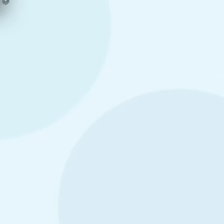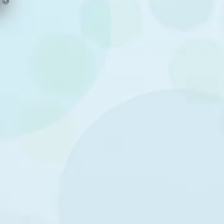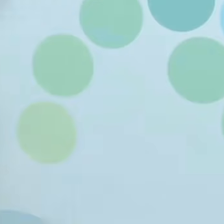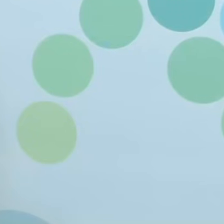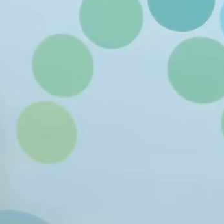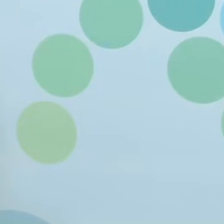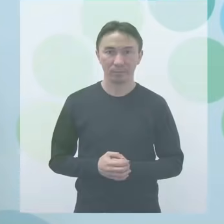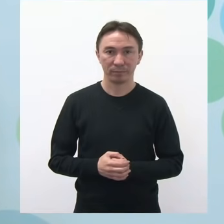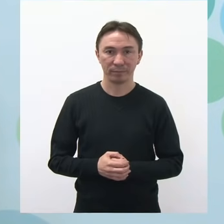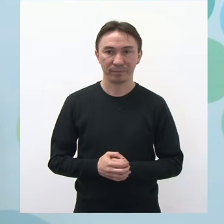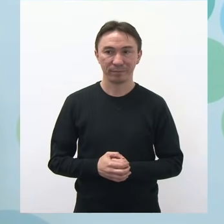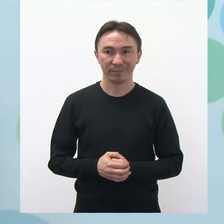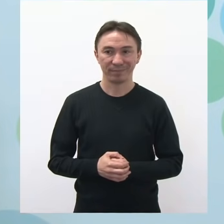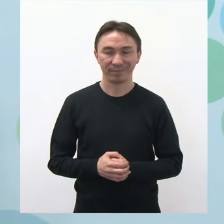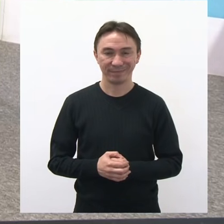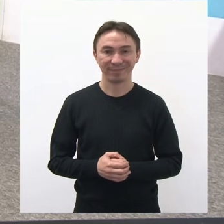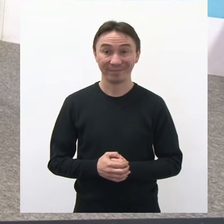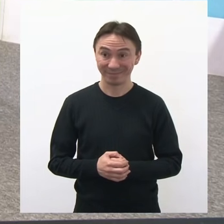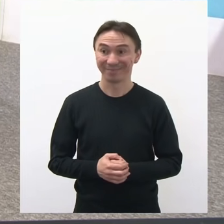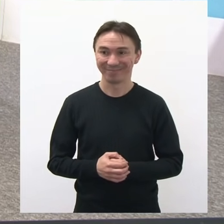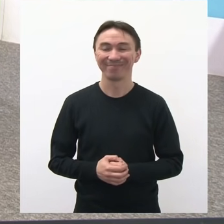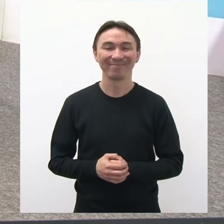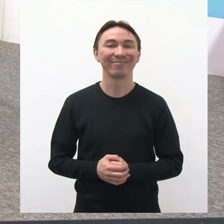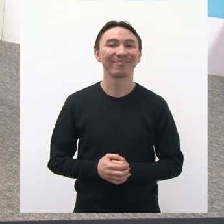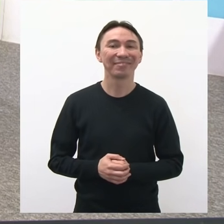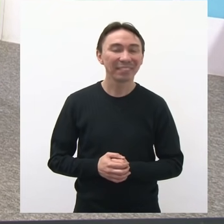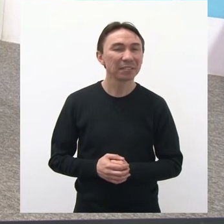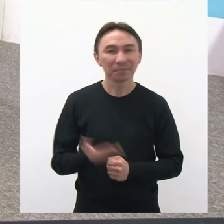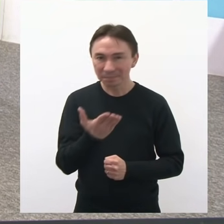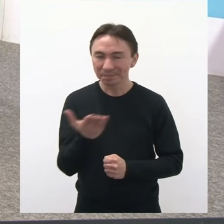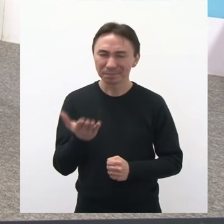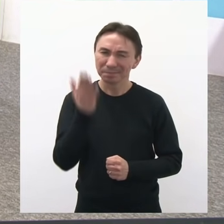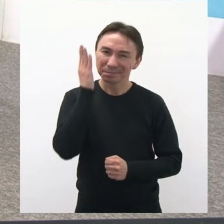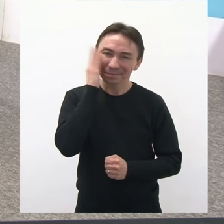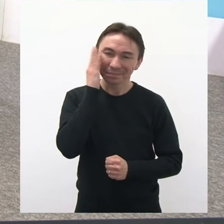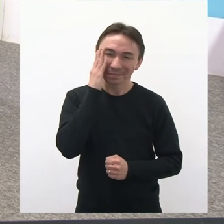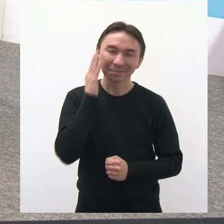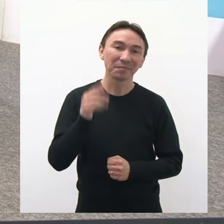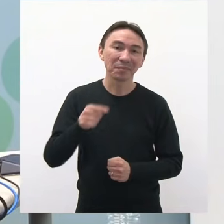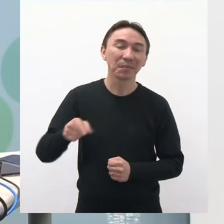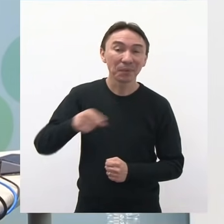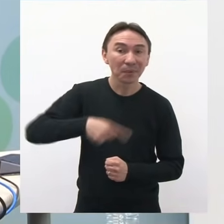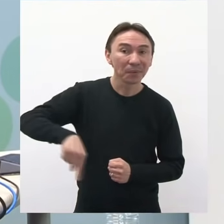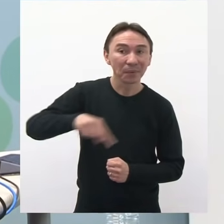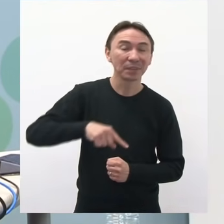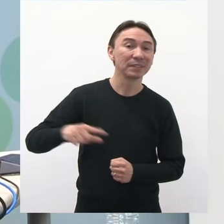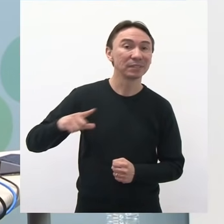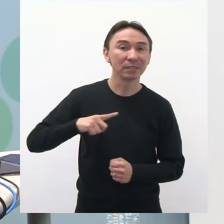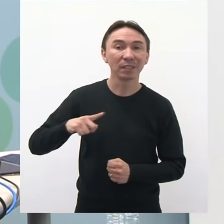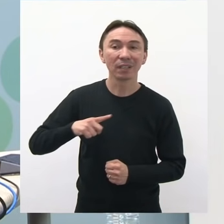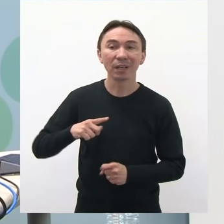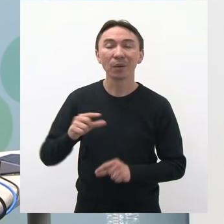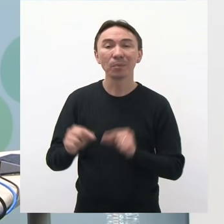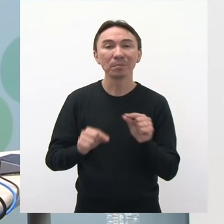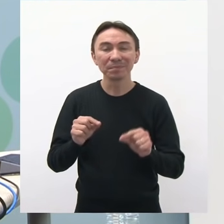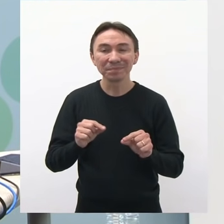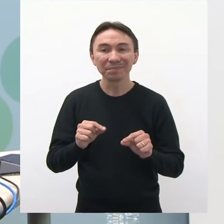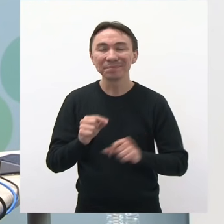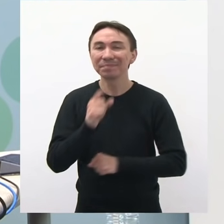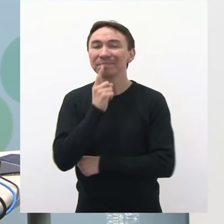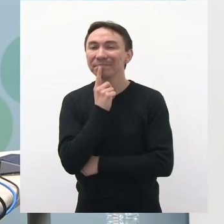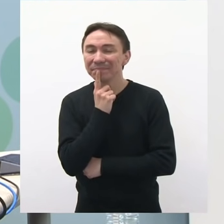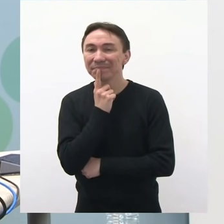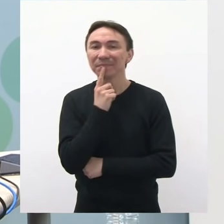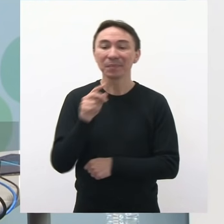Vamos lá, pessoal. Vocês sabem que a gente tem aqui A fala